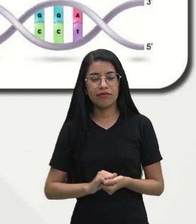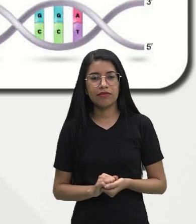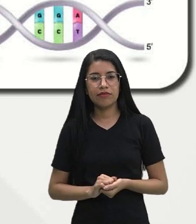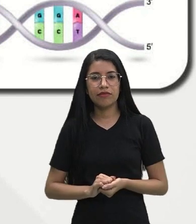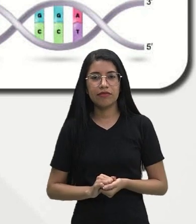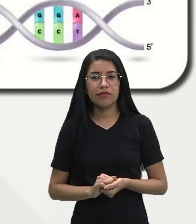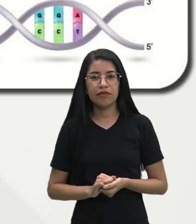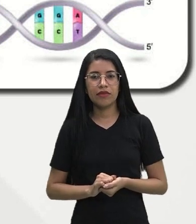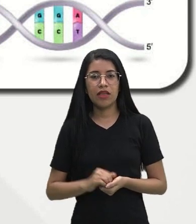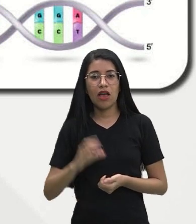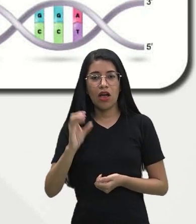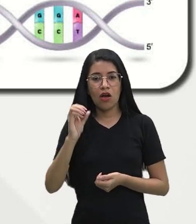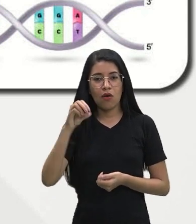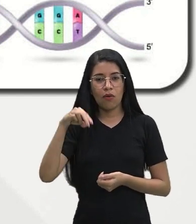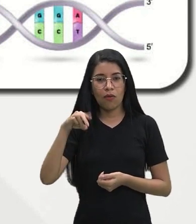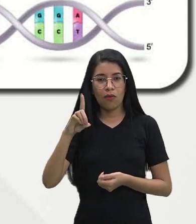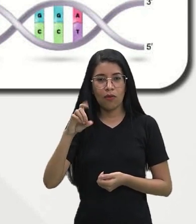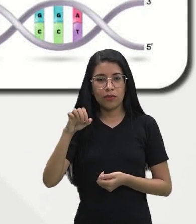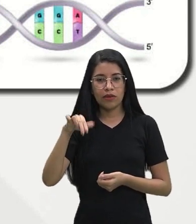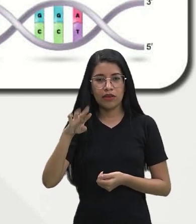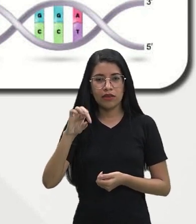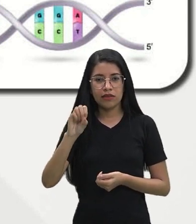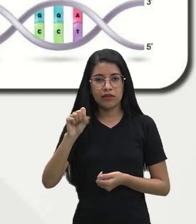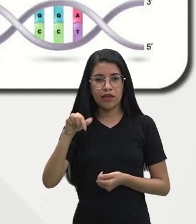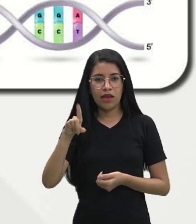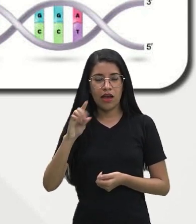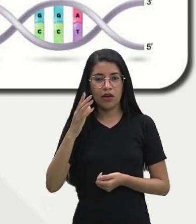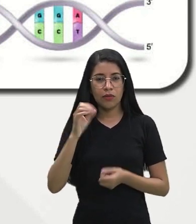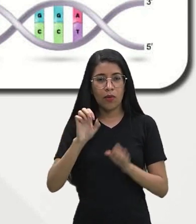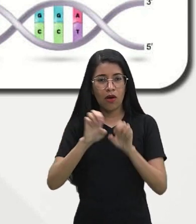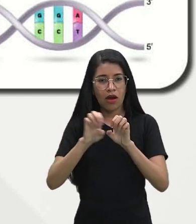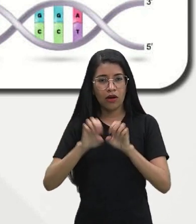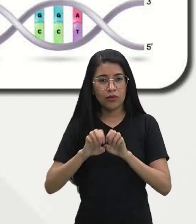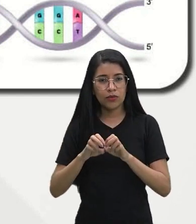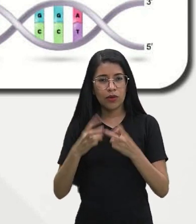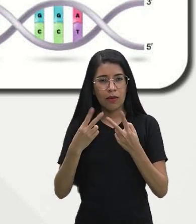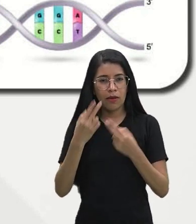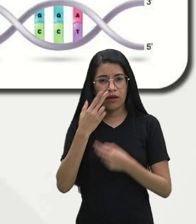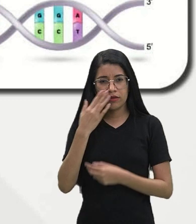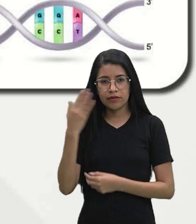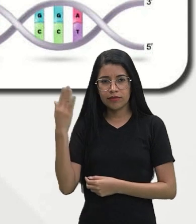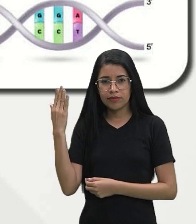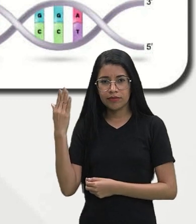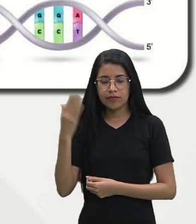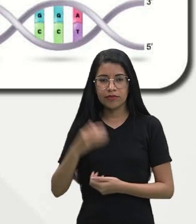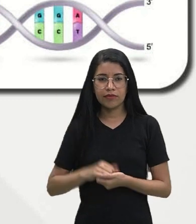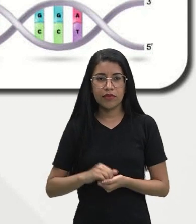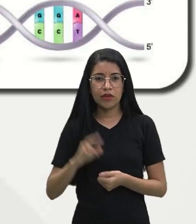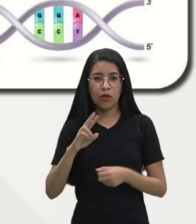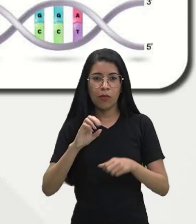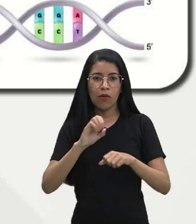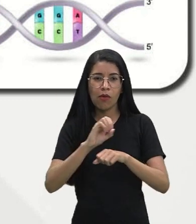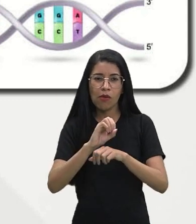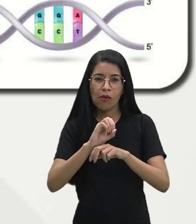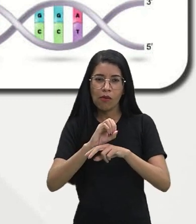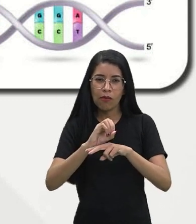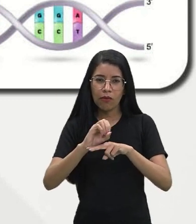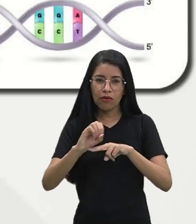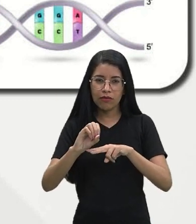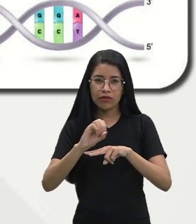termo é condensado, ele está nessa estrutura aqui, ó, chamada de